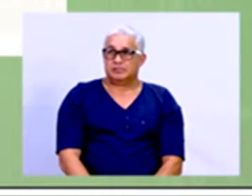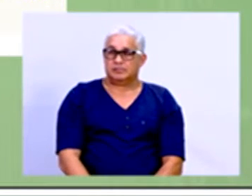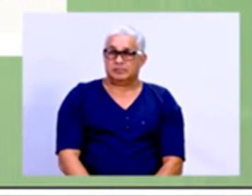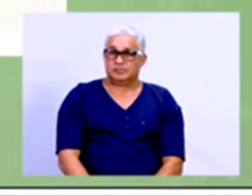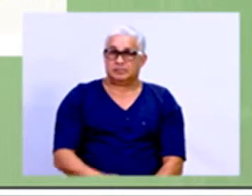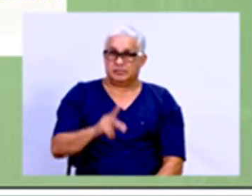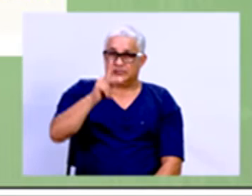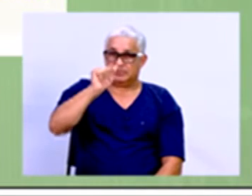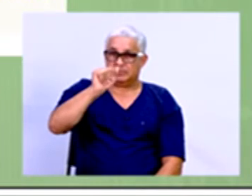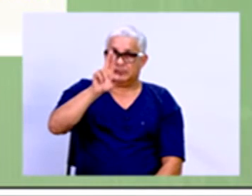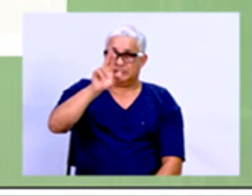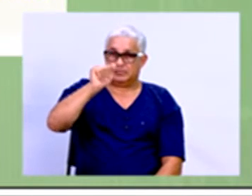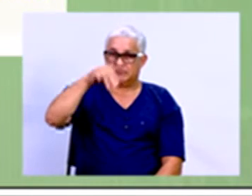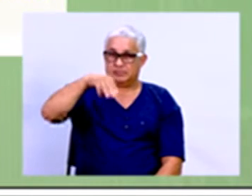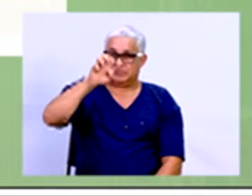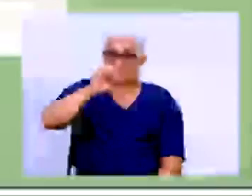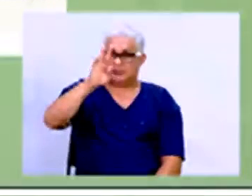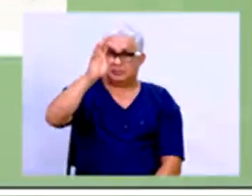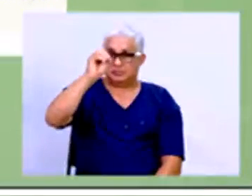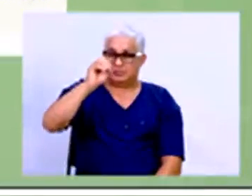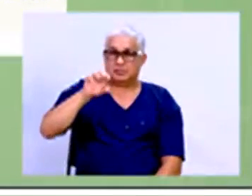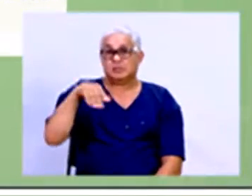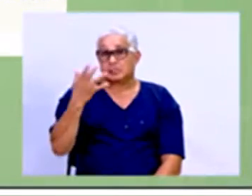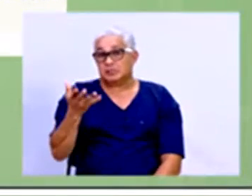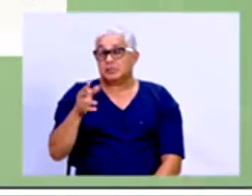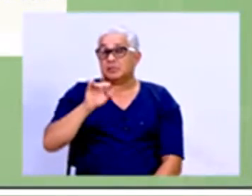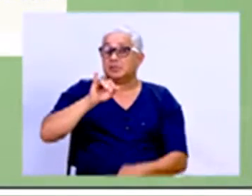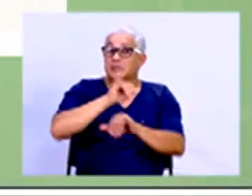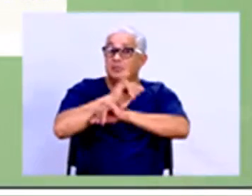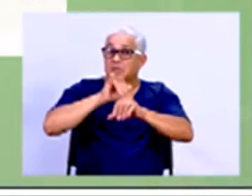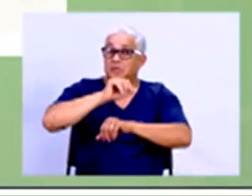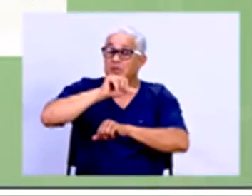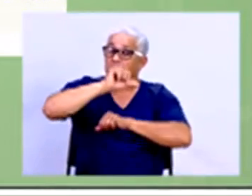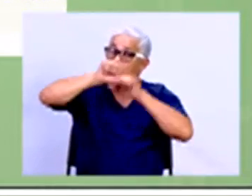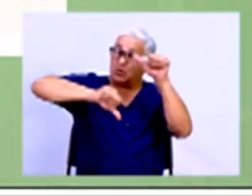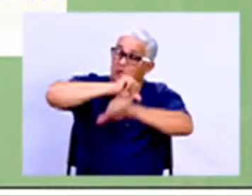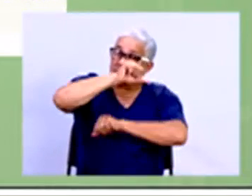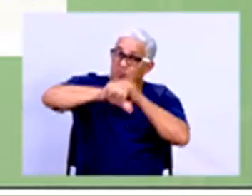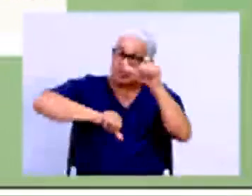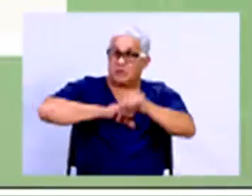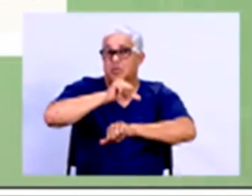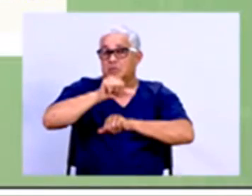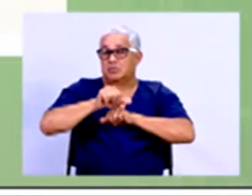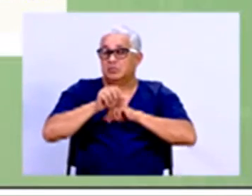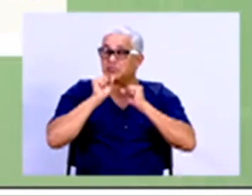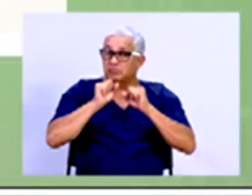parâmetro para a gente saber qual informação vai ser atualizada. Caso contrário, você vai atualizar